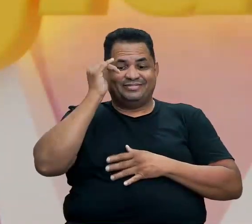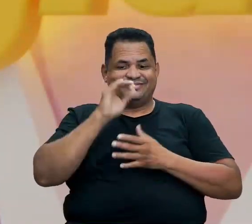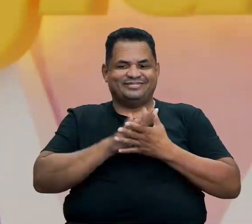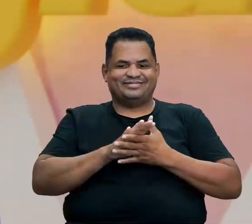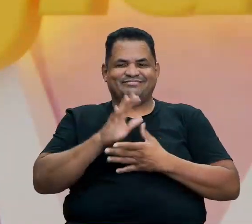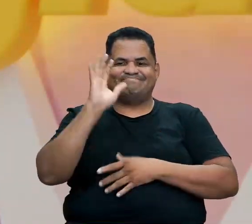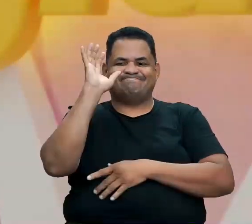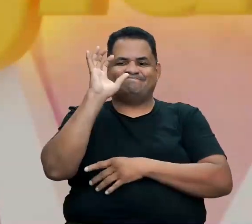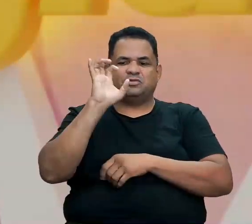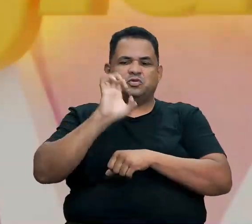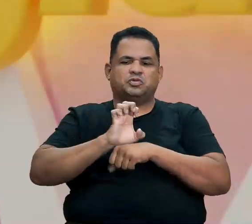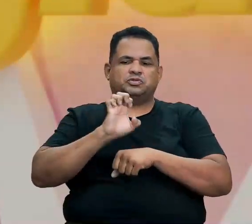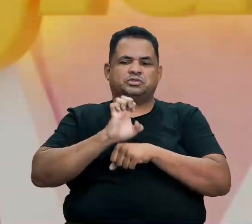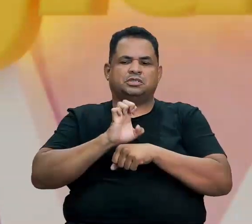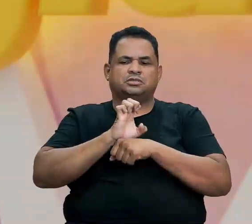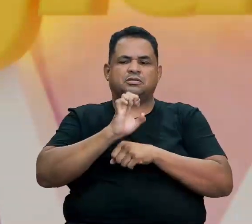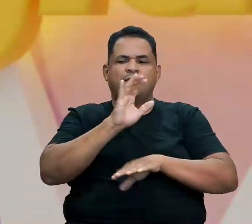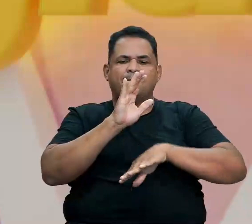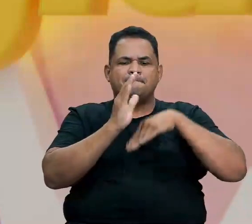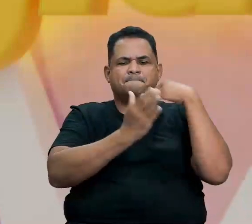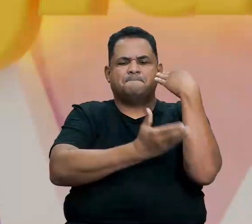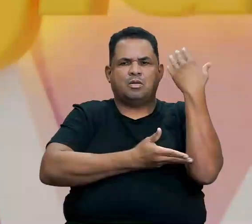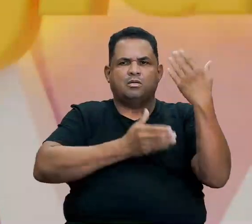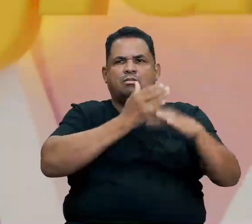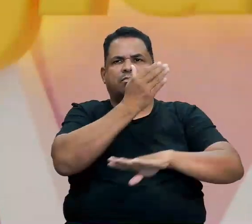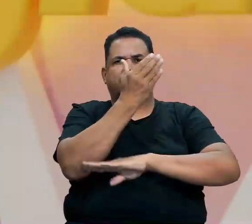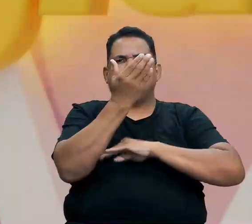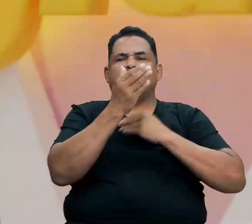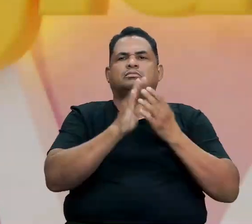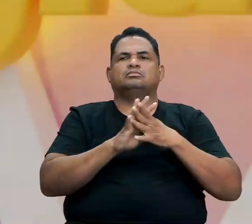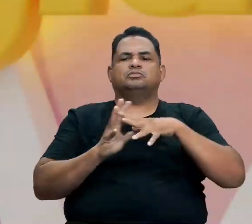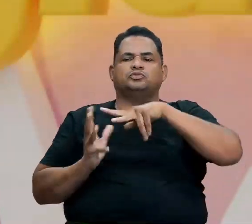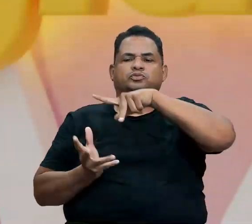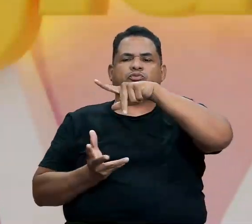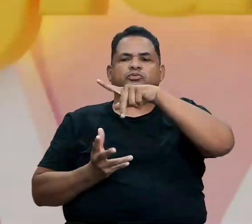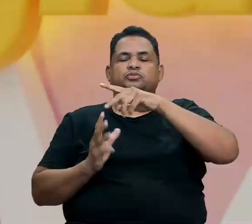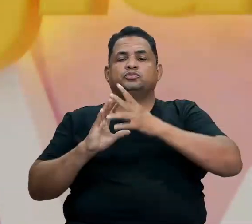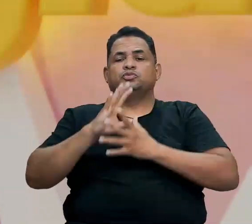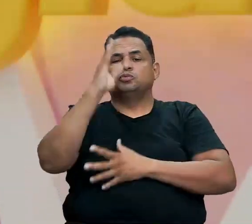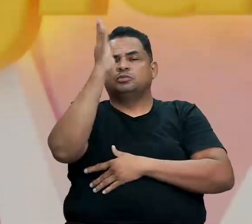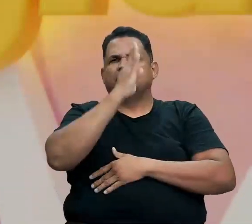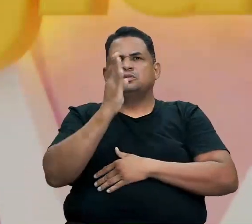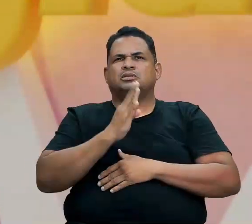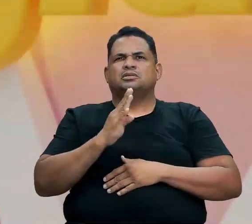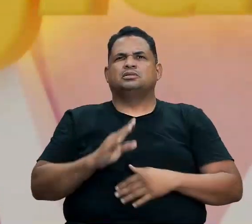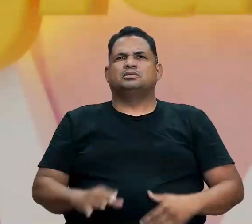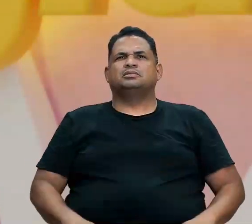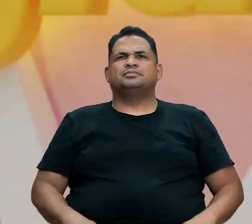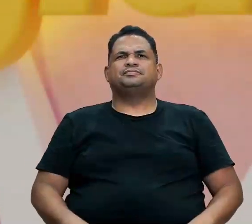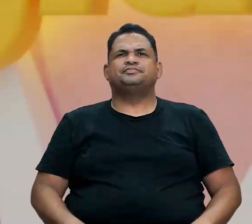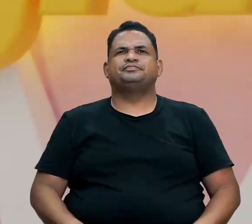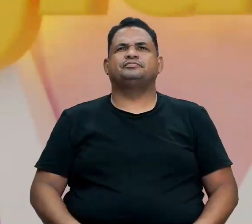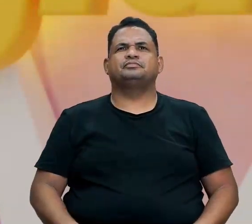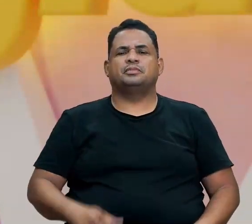estado de Rondônia é um dos estados que mais desmata. Que mais foi fomentado o desmatamento é